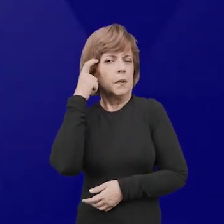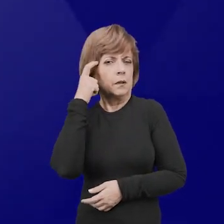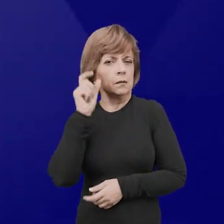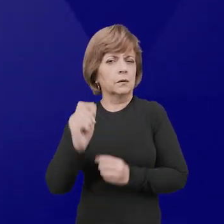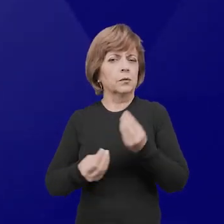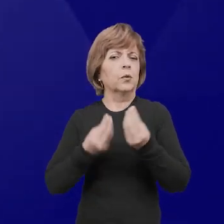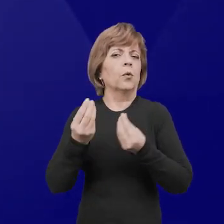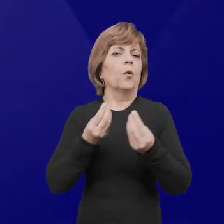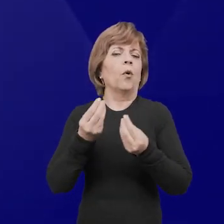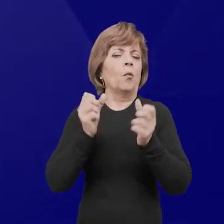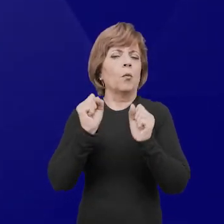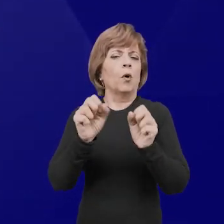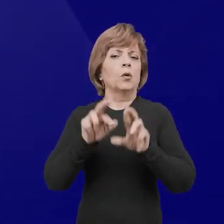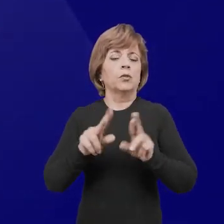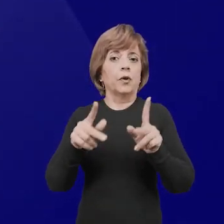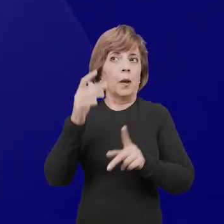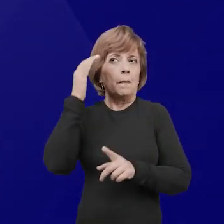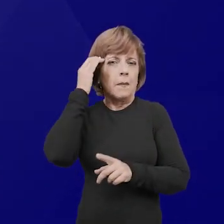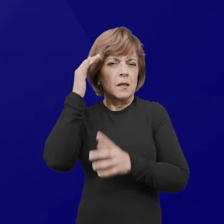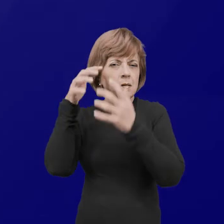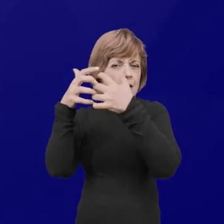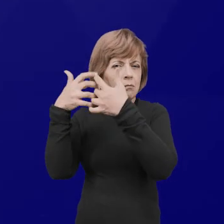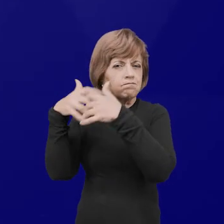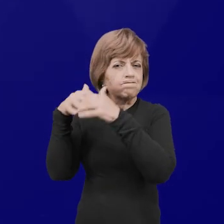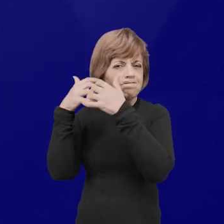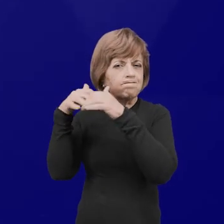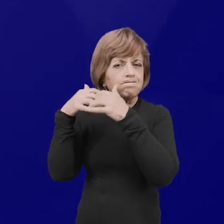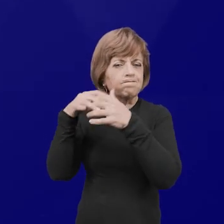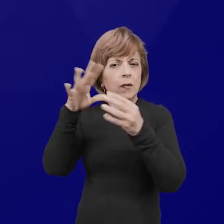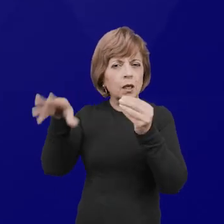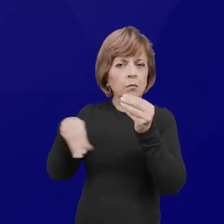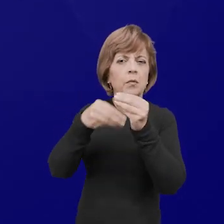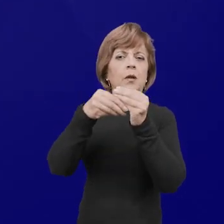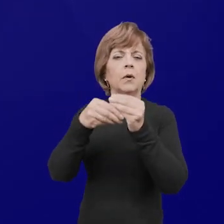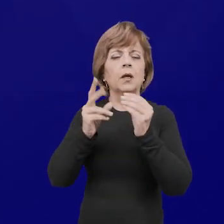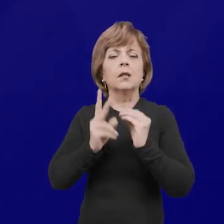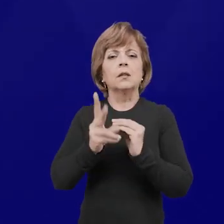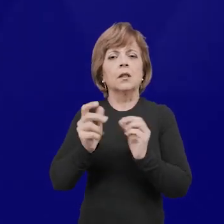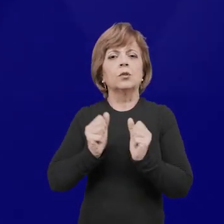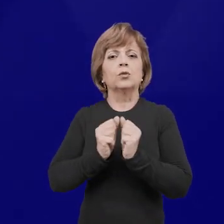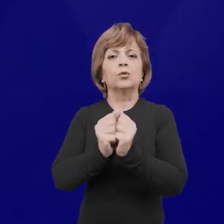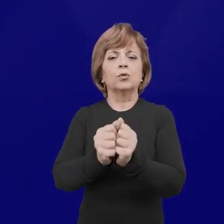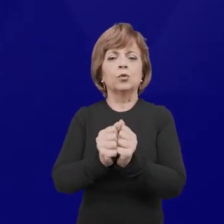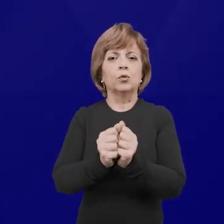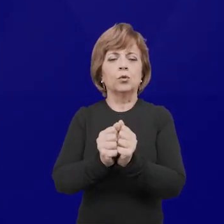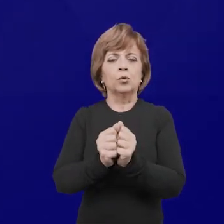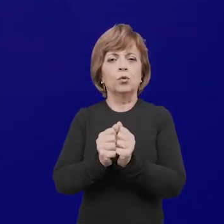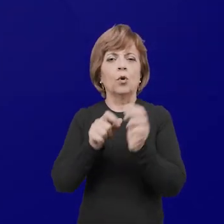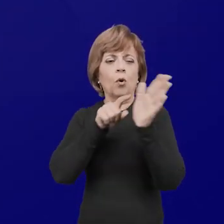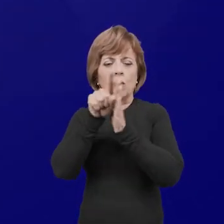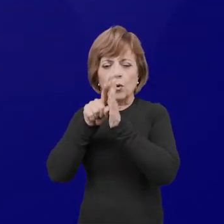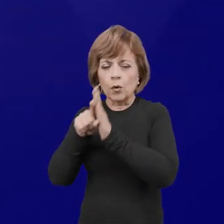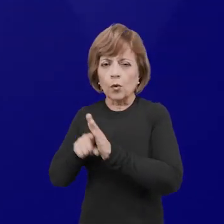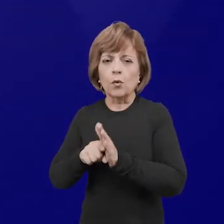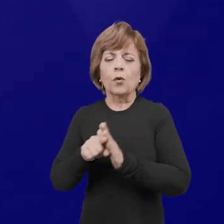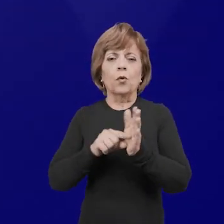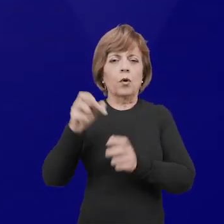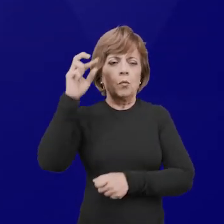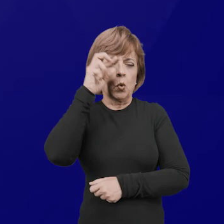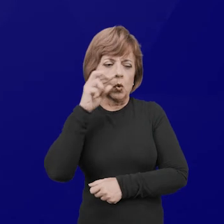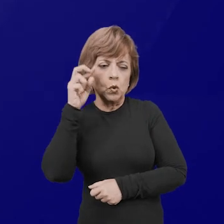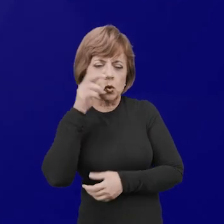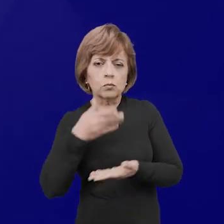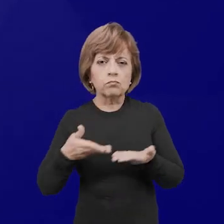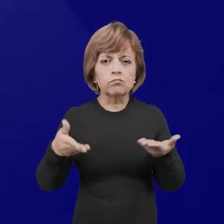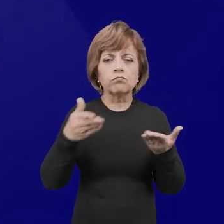poder ser diferente. E esse pensar e implementar, ele deve ser também sempre acompanhado por monitoramento e avaliação de resultados